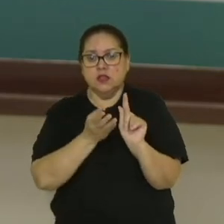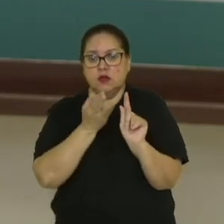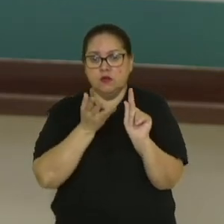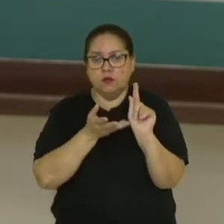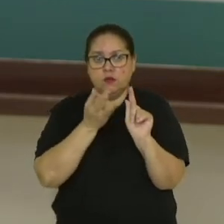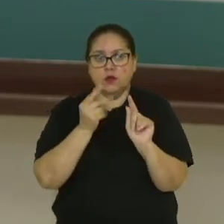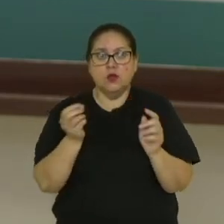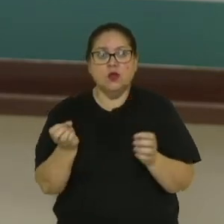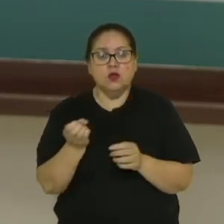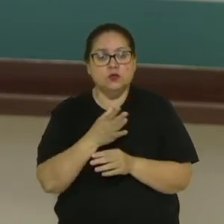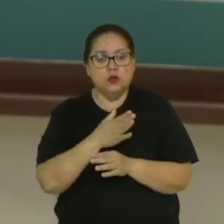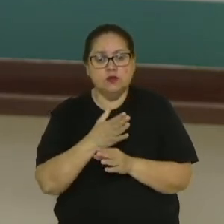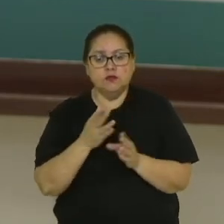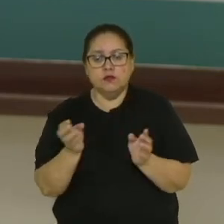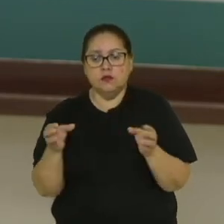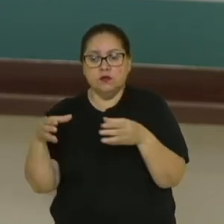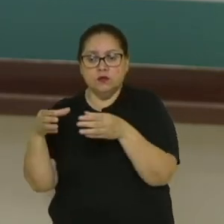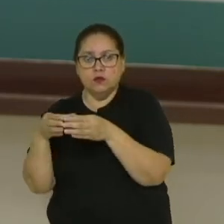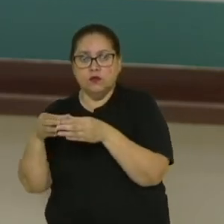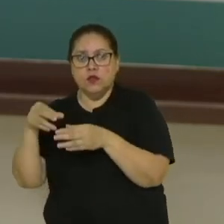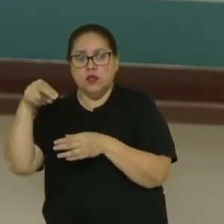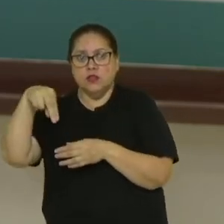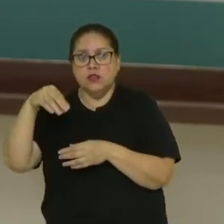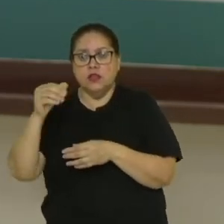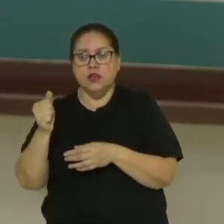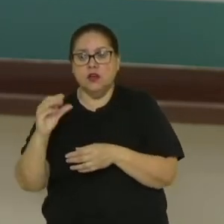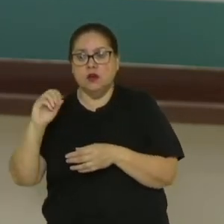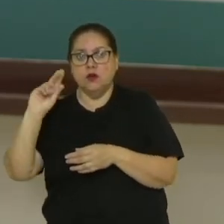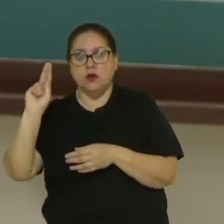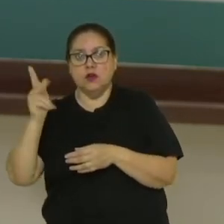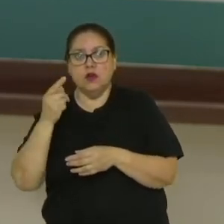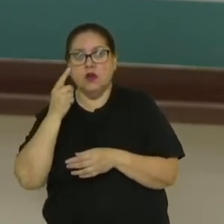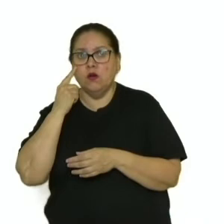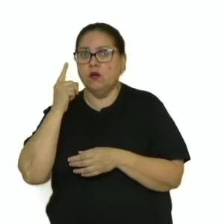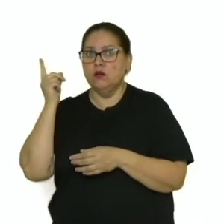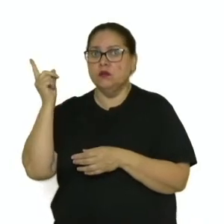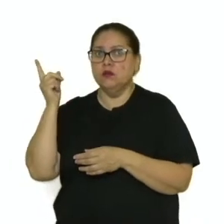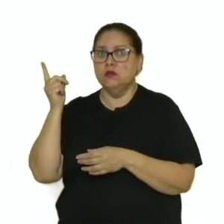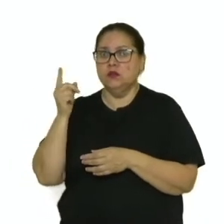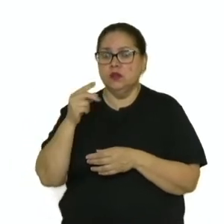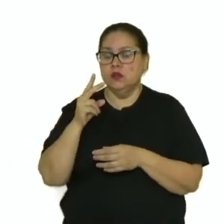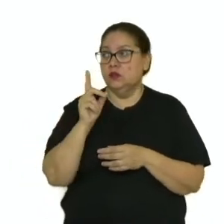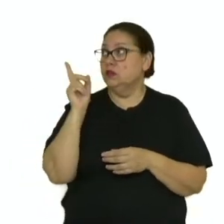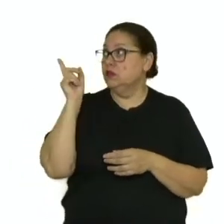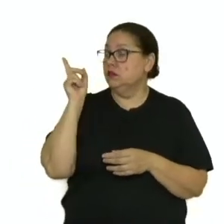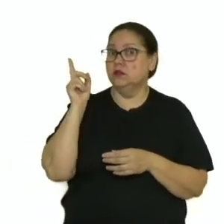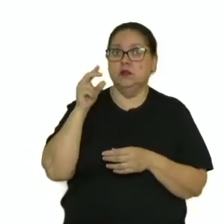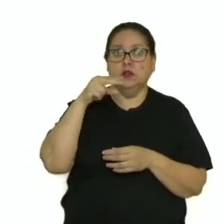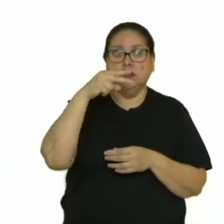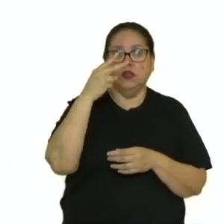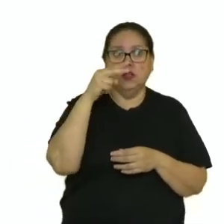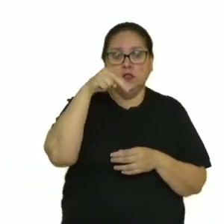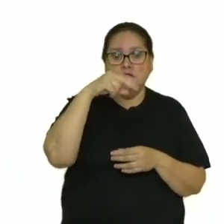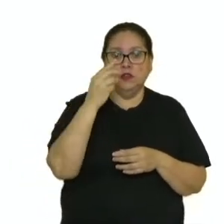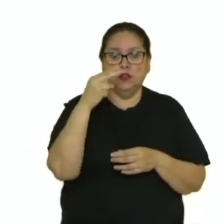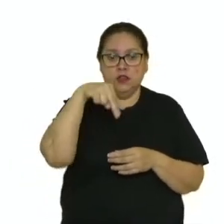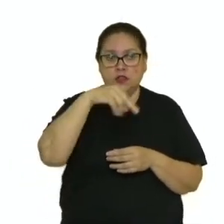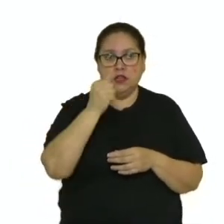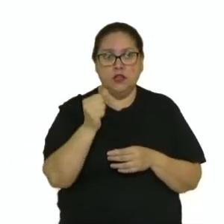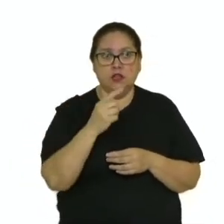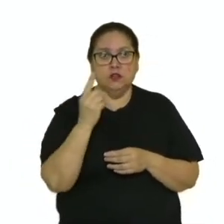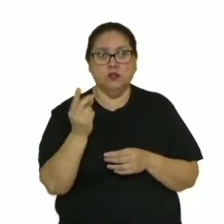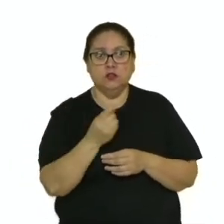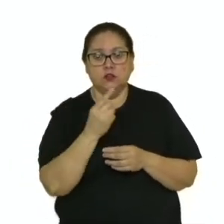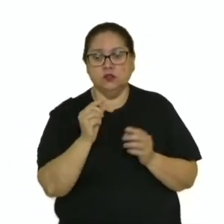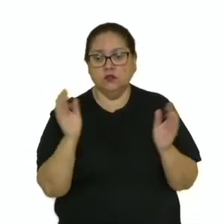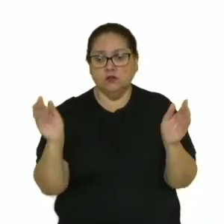uma nova substância composta, que é o NaOH. E aí, aqui a gente consegue ver bem isso, né? Então, o Na que está sozinho aqui vai se